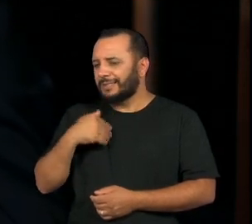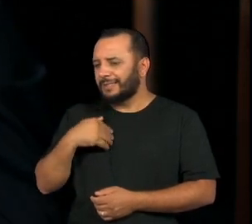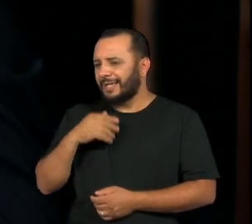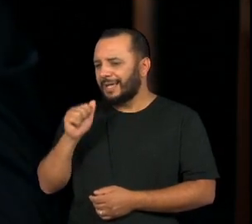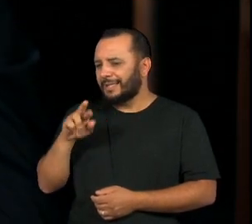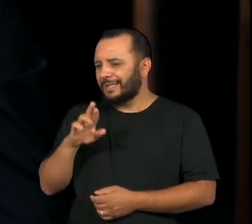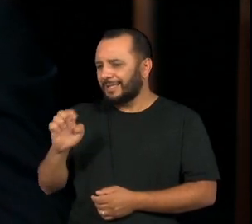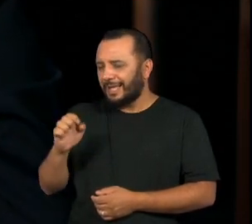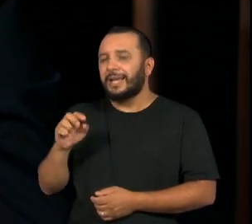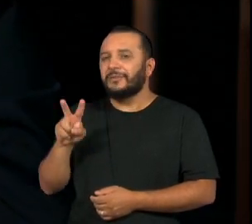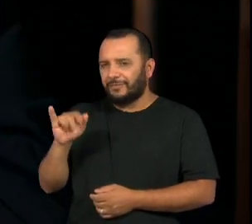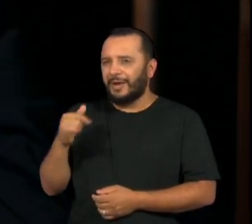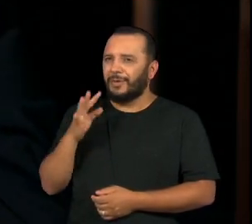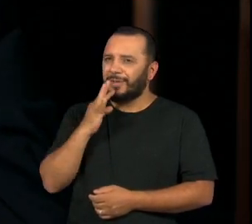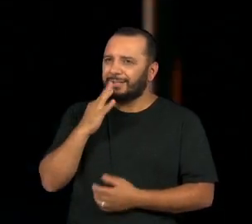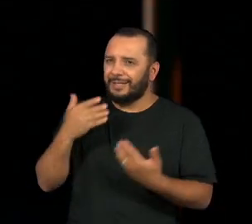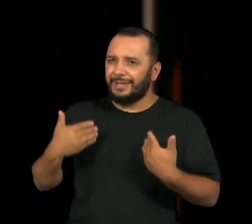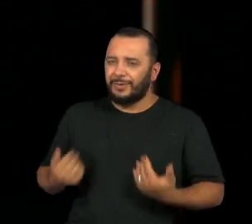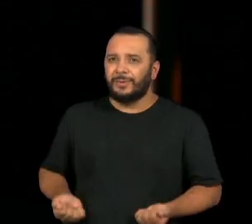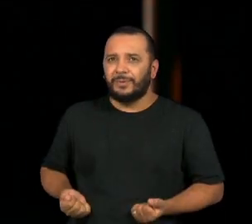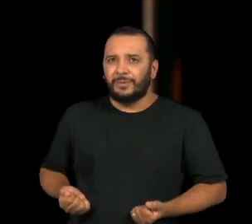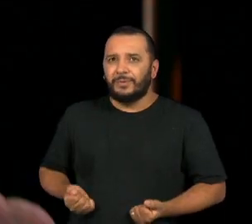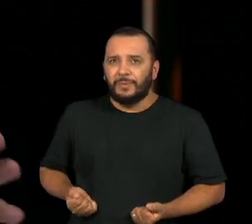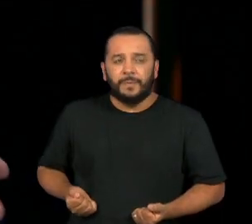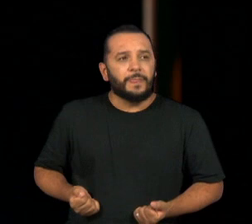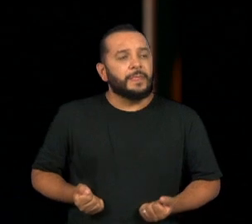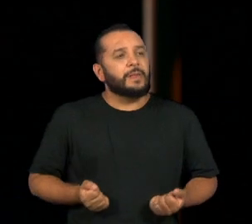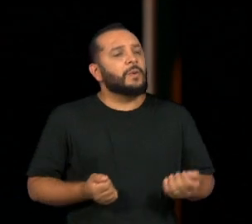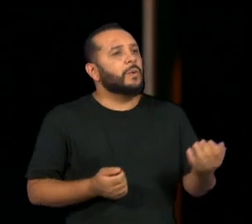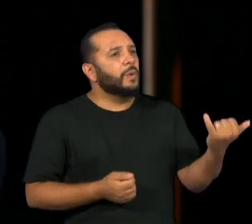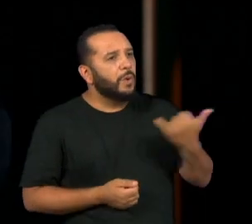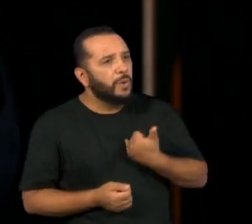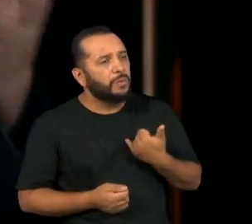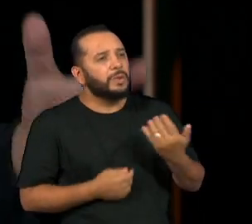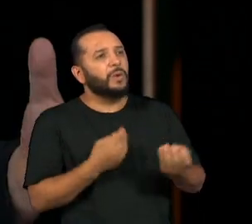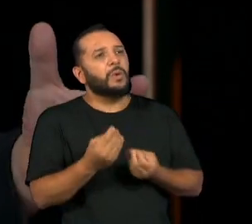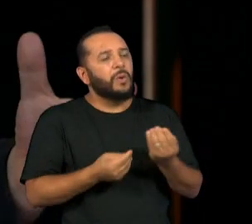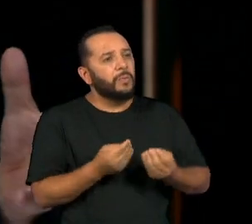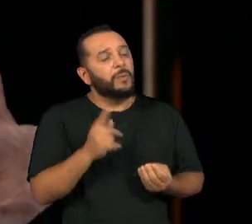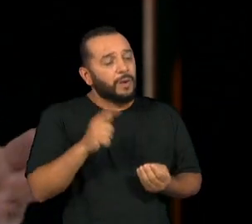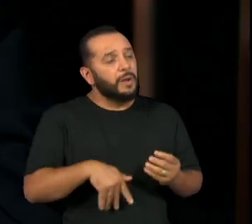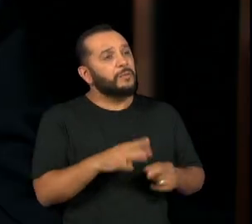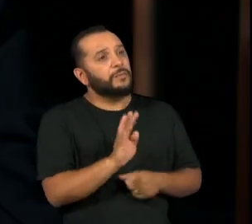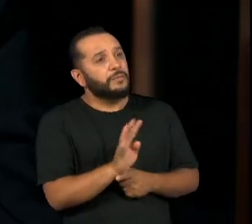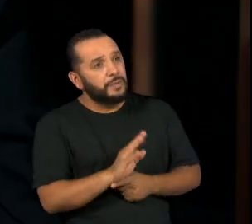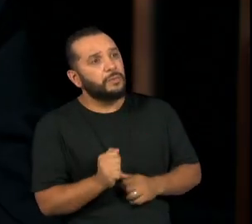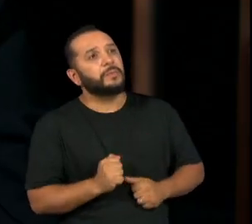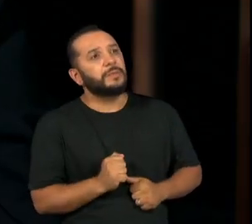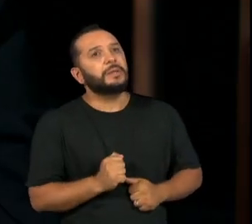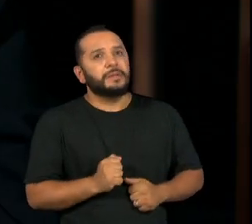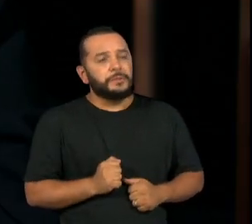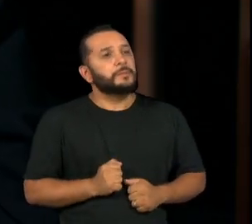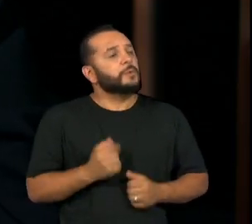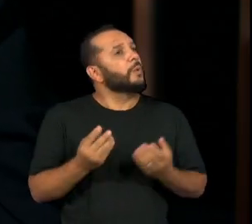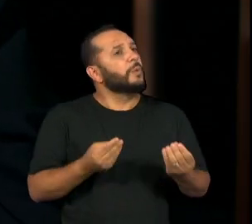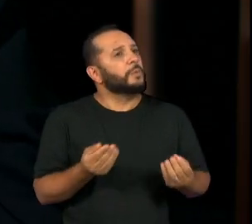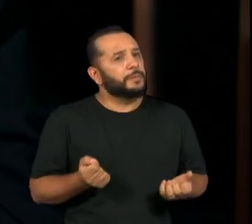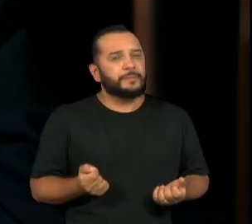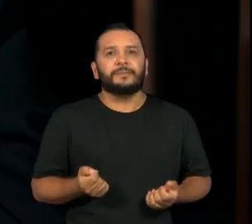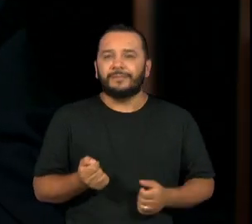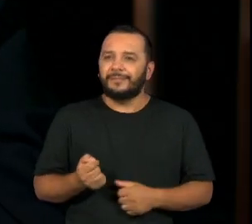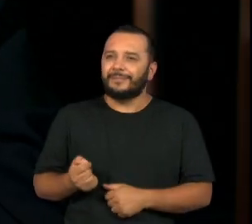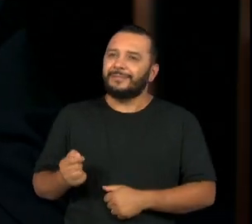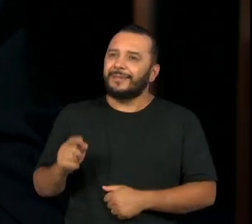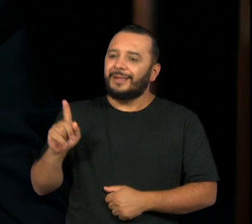e vão me conhecer. Então, e conta, é um álbum e um filme. É um desenho animado feito por um